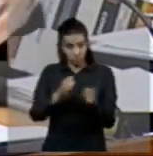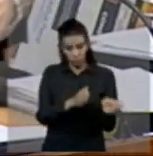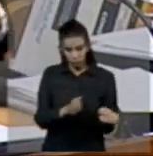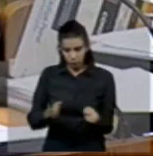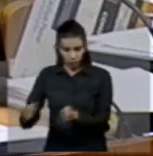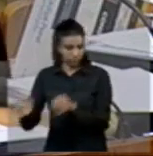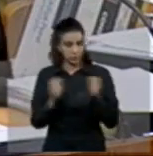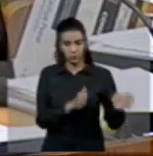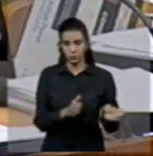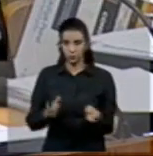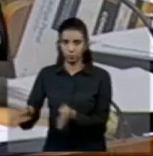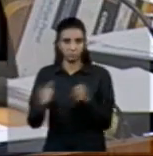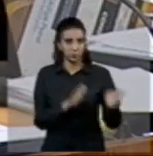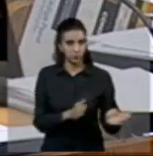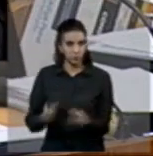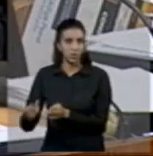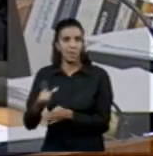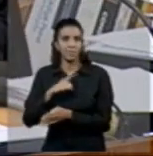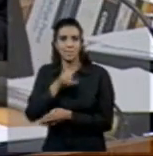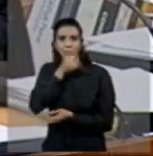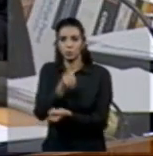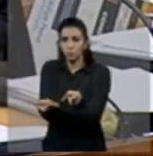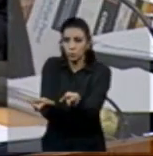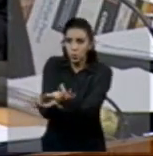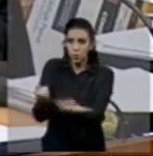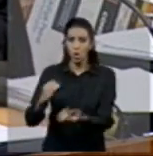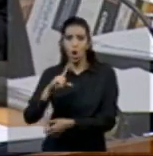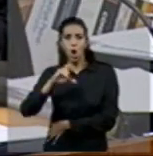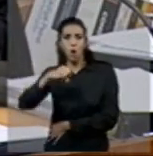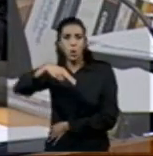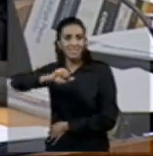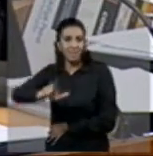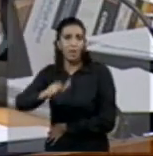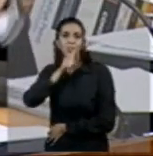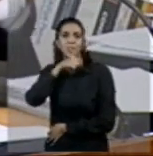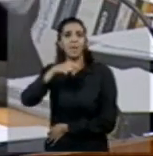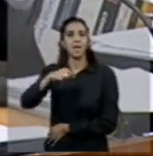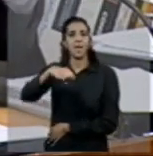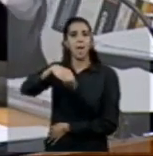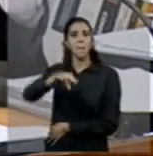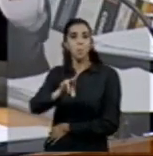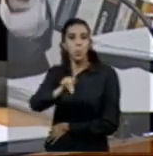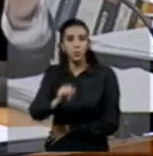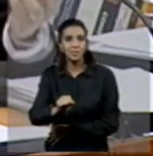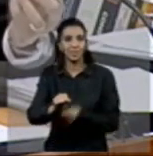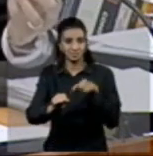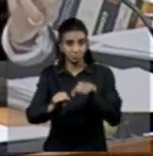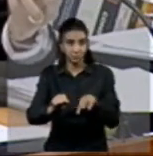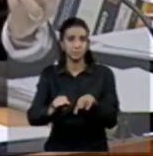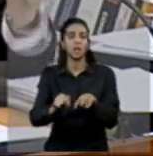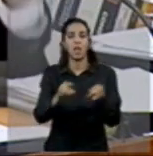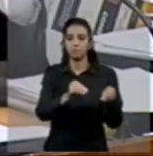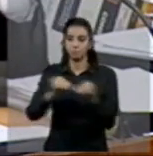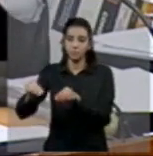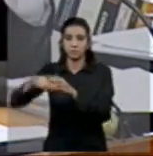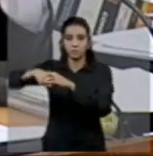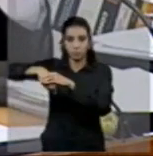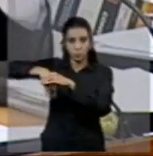todo um que se chama um jardim clonal, onde as mudas são conduzidas para